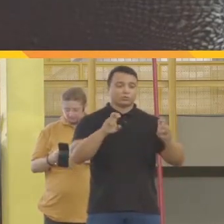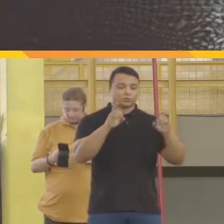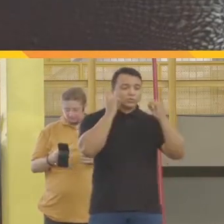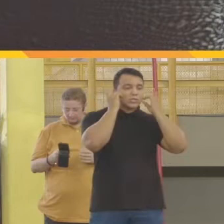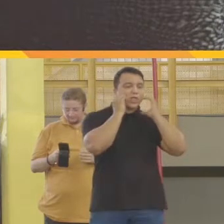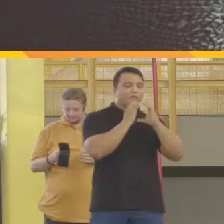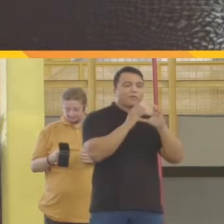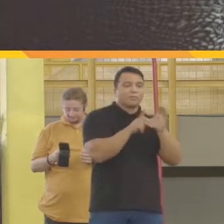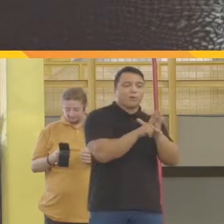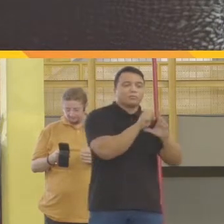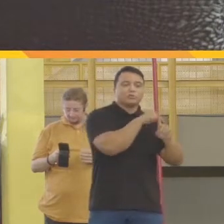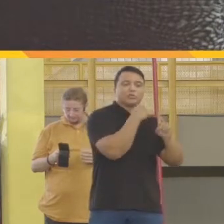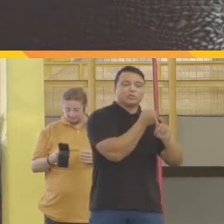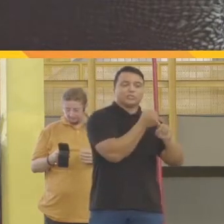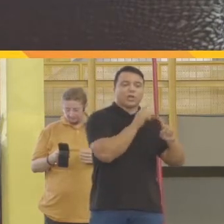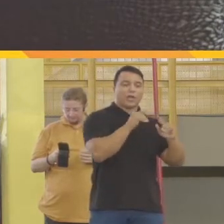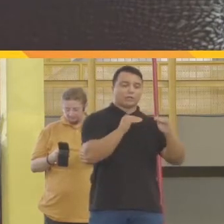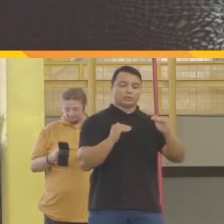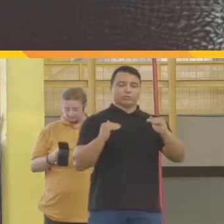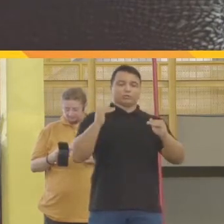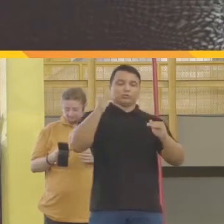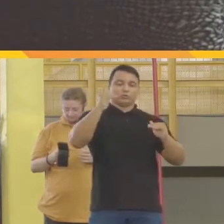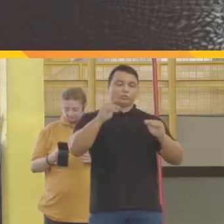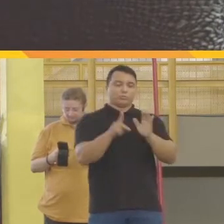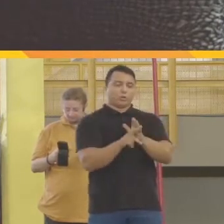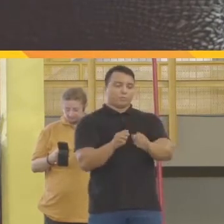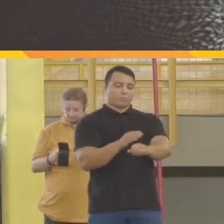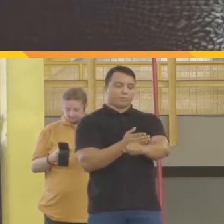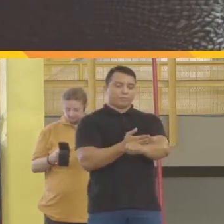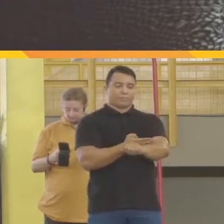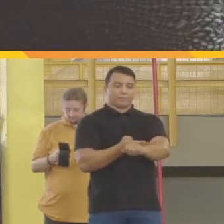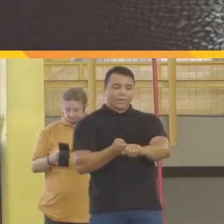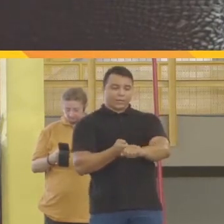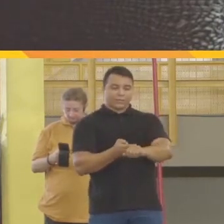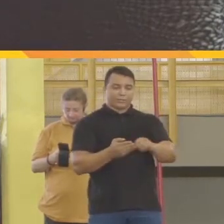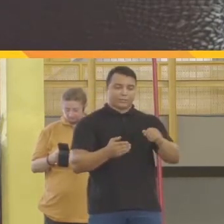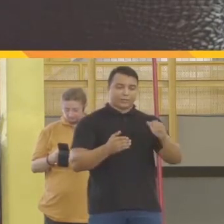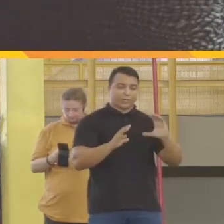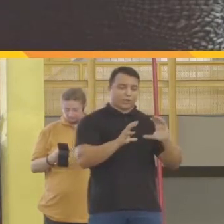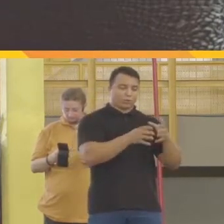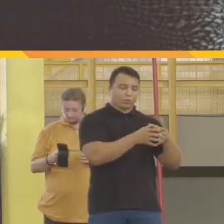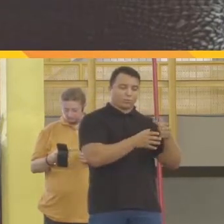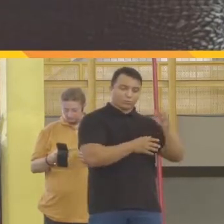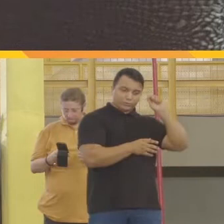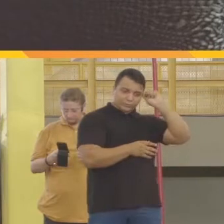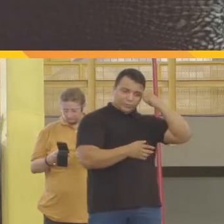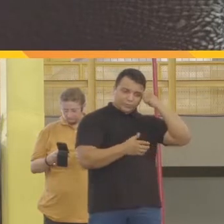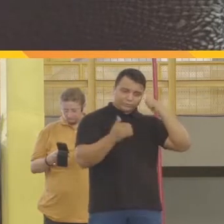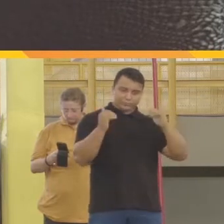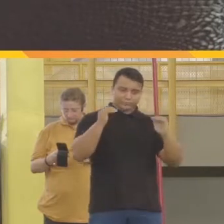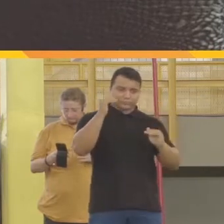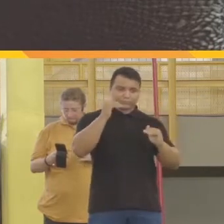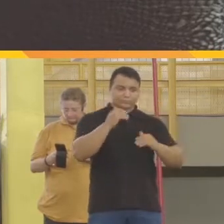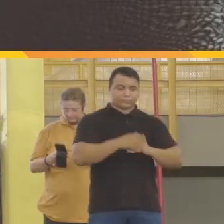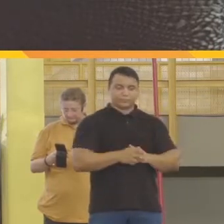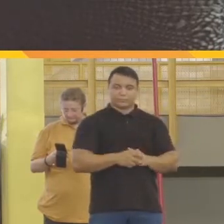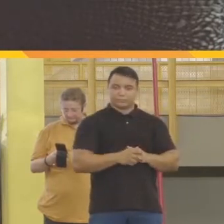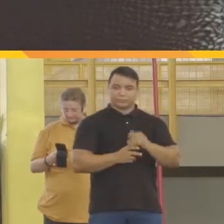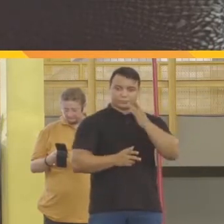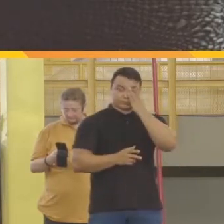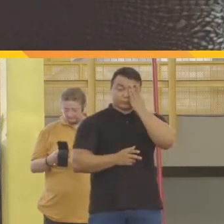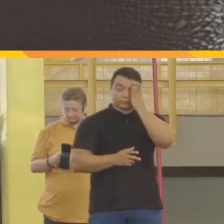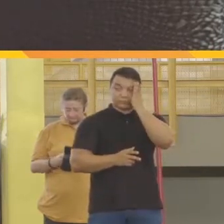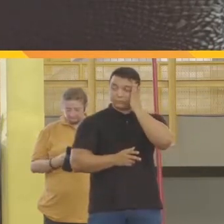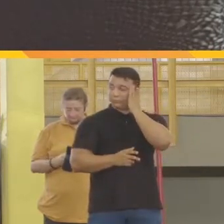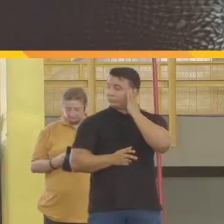darwinismo social, da questão da superioridade racial branca em relação aos negros. Pois bem,